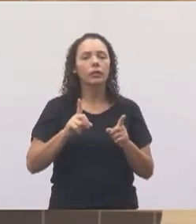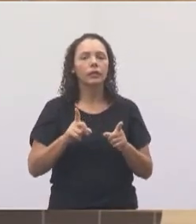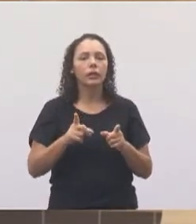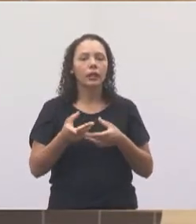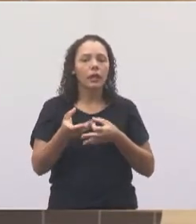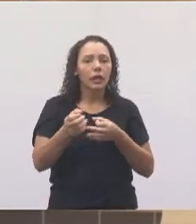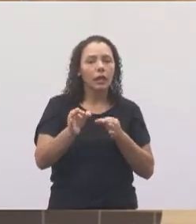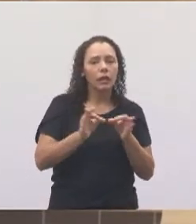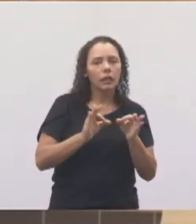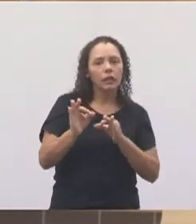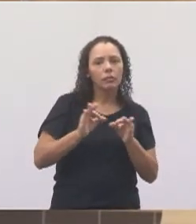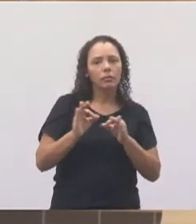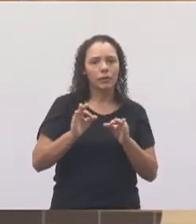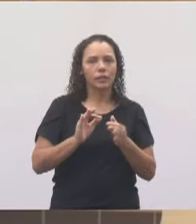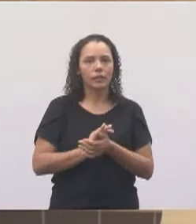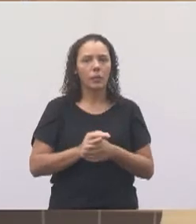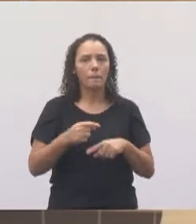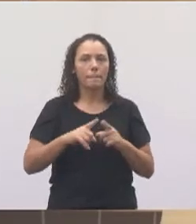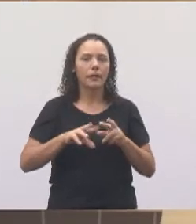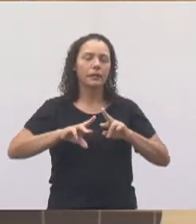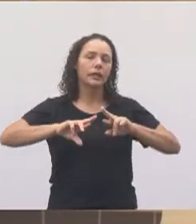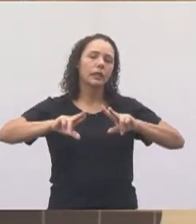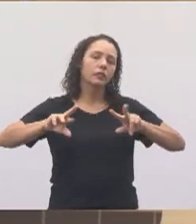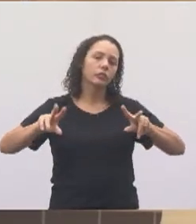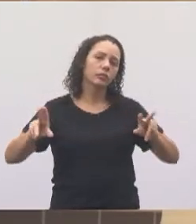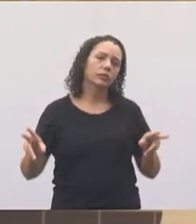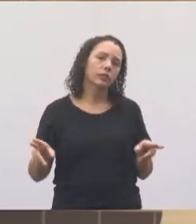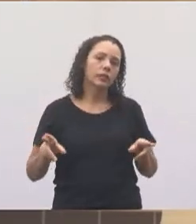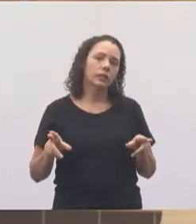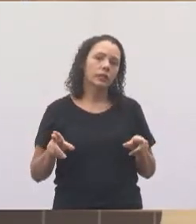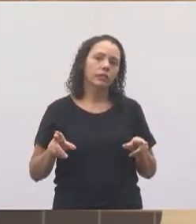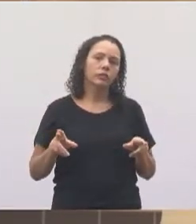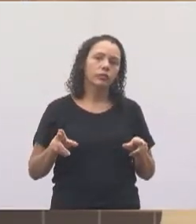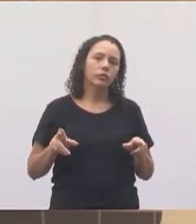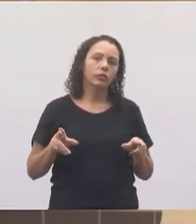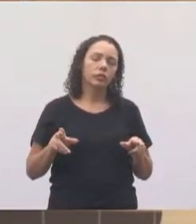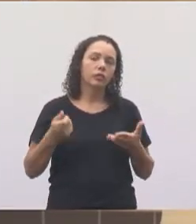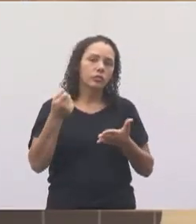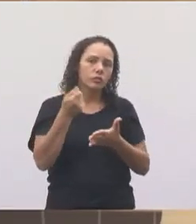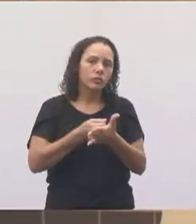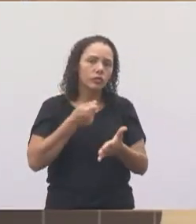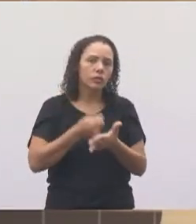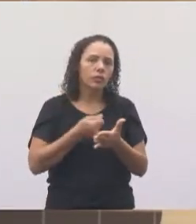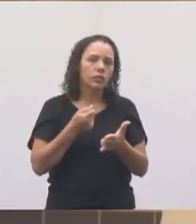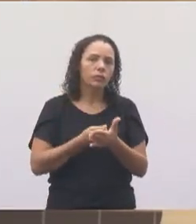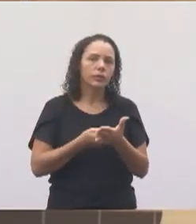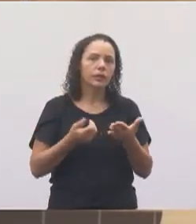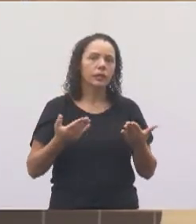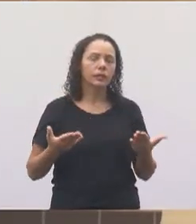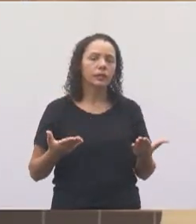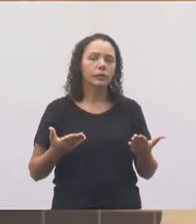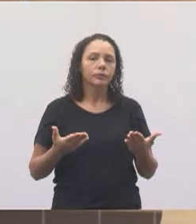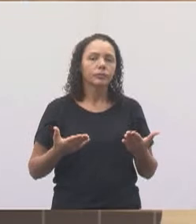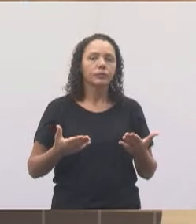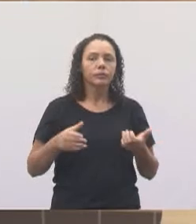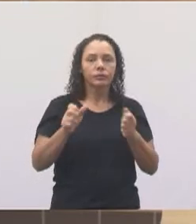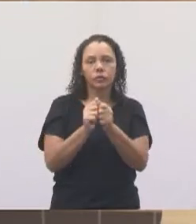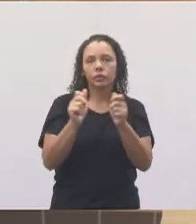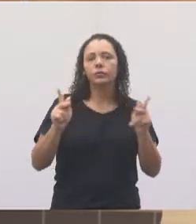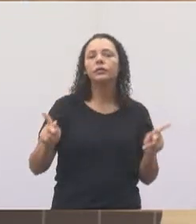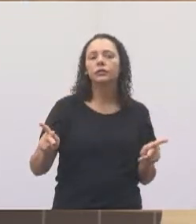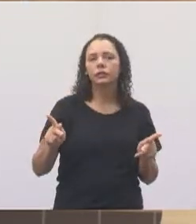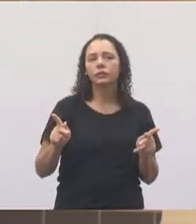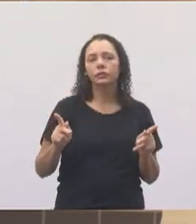o que não tem nada a ver com a imposição de se cobrar contribuição previdenciária sobre as pessoas que se